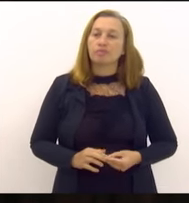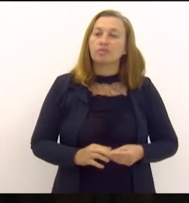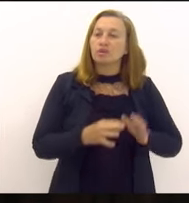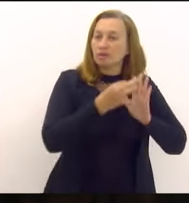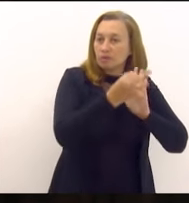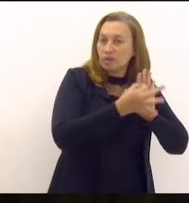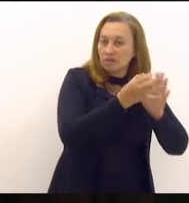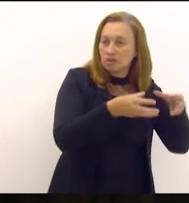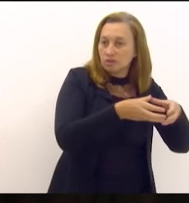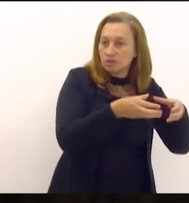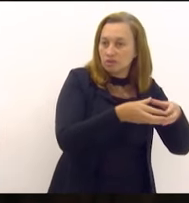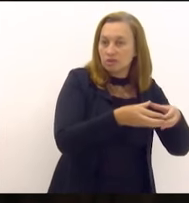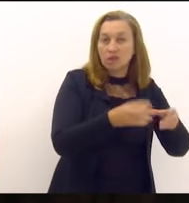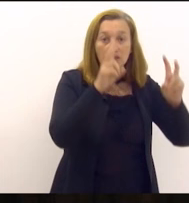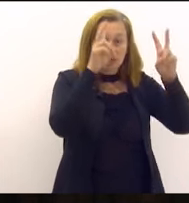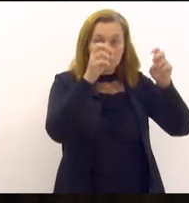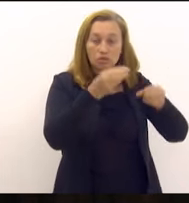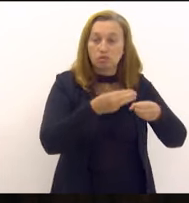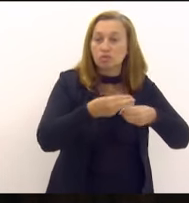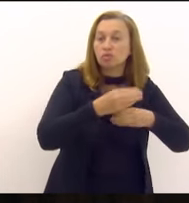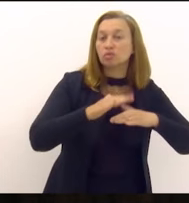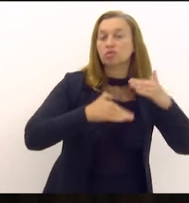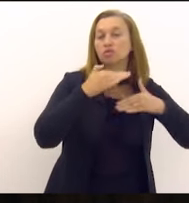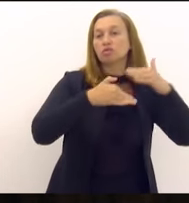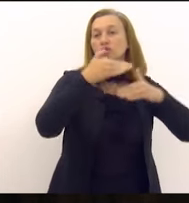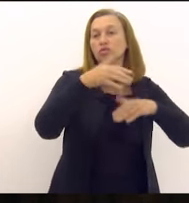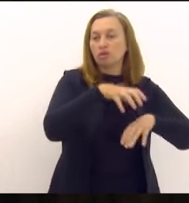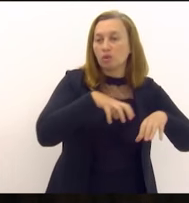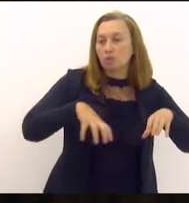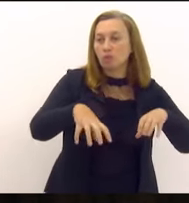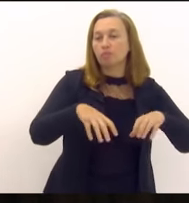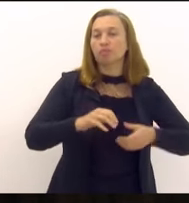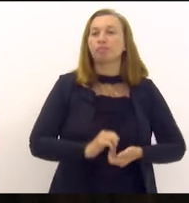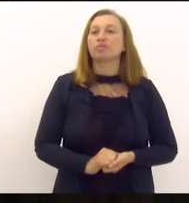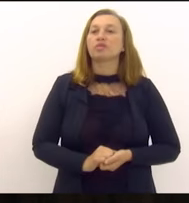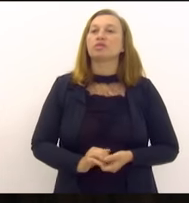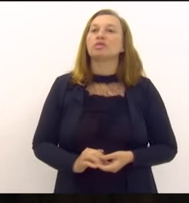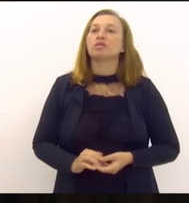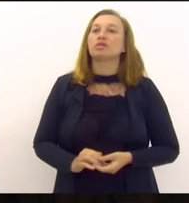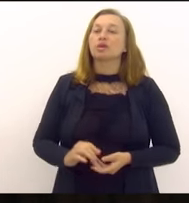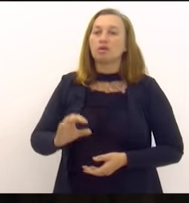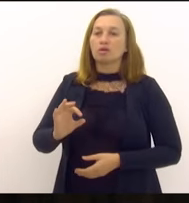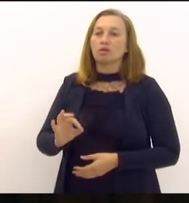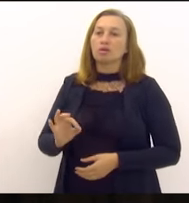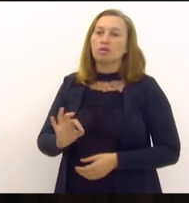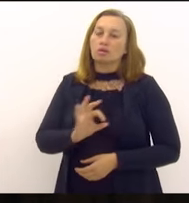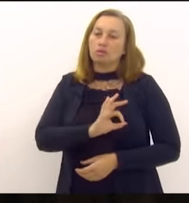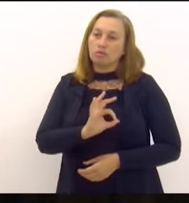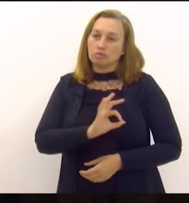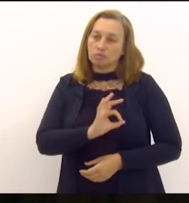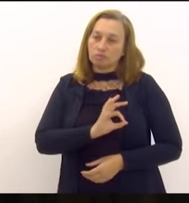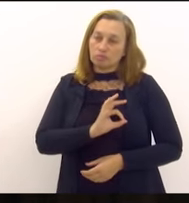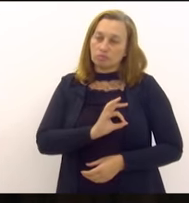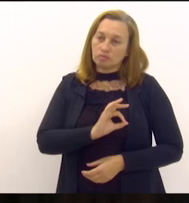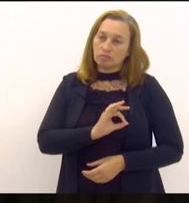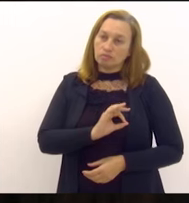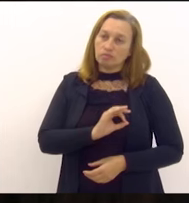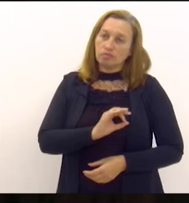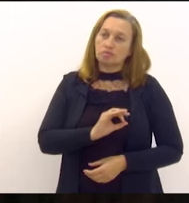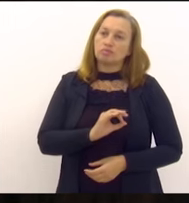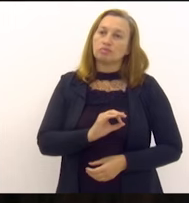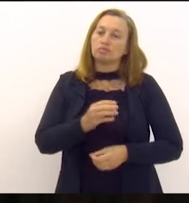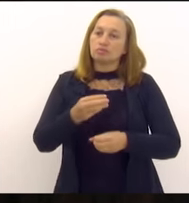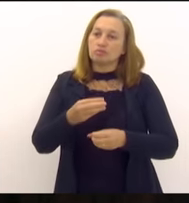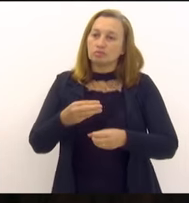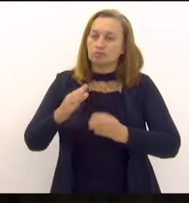das comissões de Assuntos Municipais e de Desenvolvimento Regional, de Política Urbana, Habitação e Assuntos Fundiários,